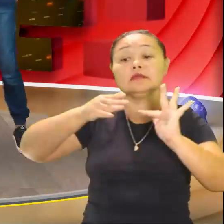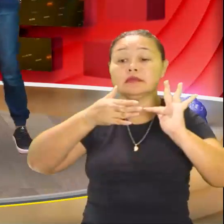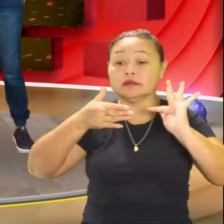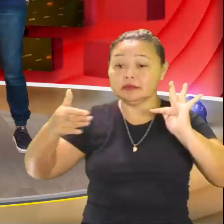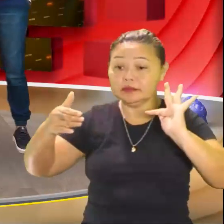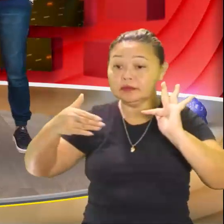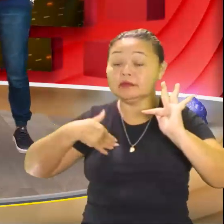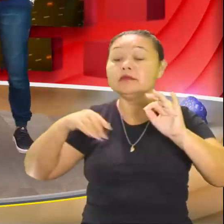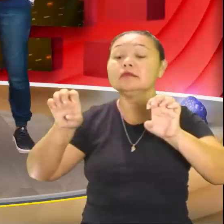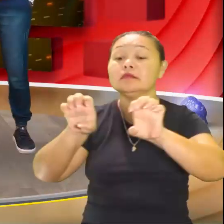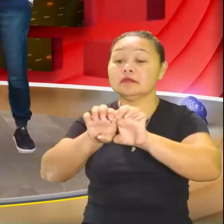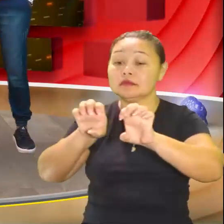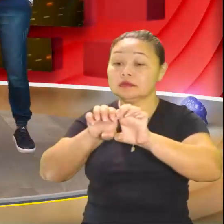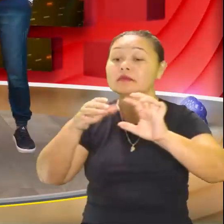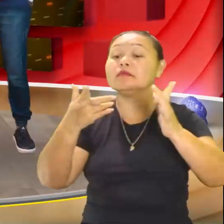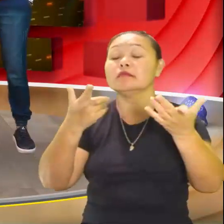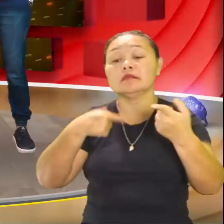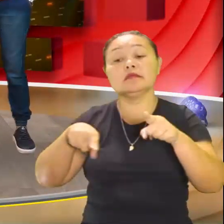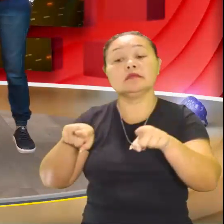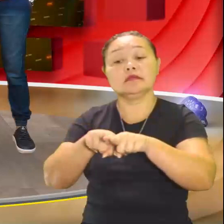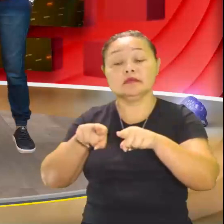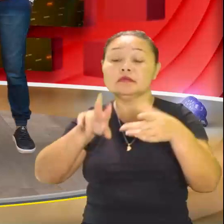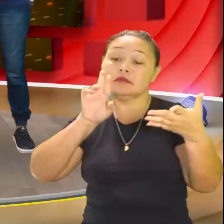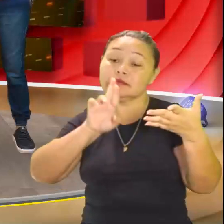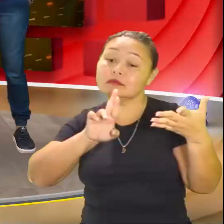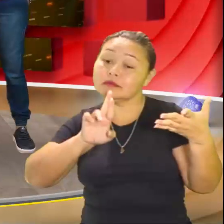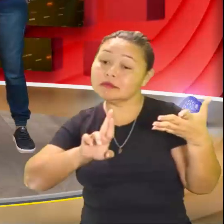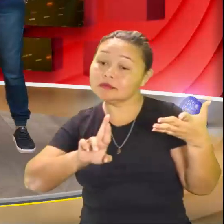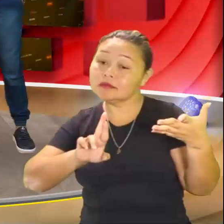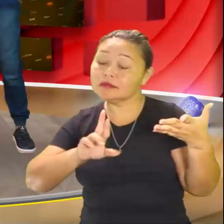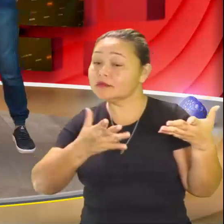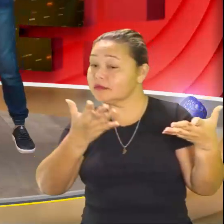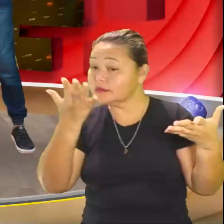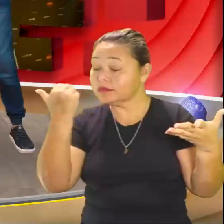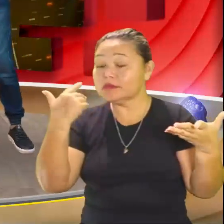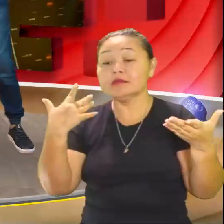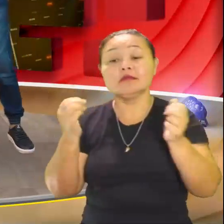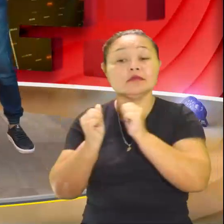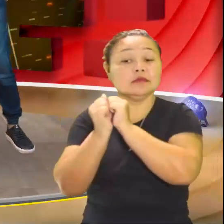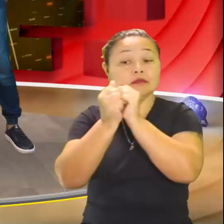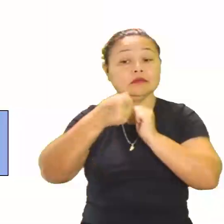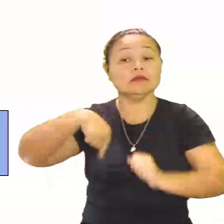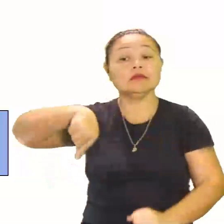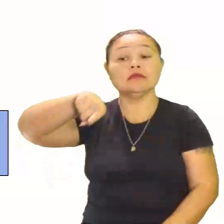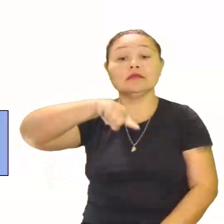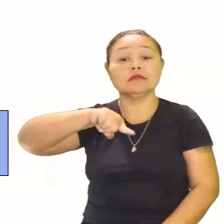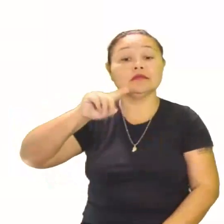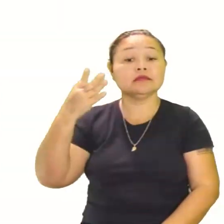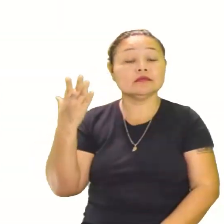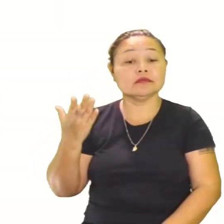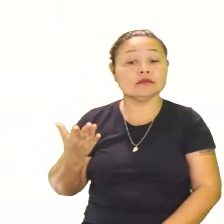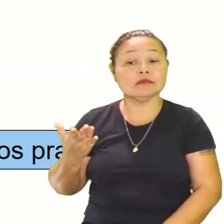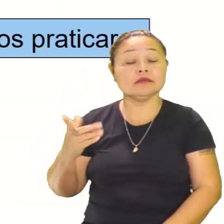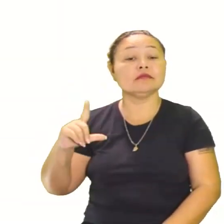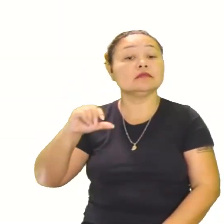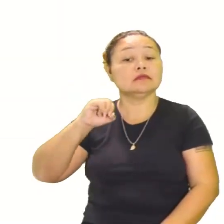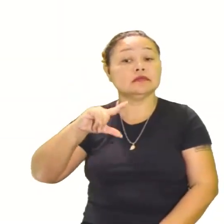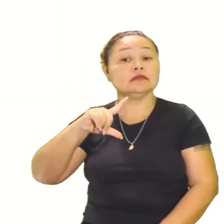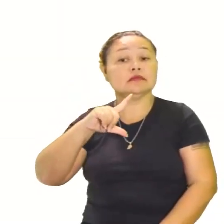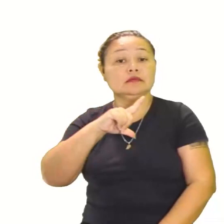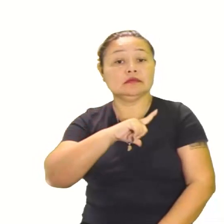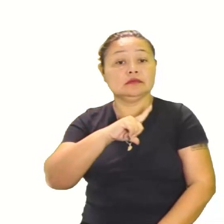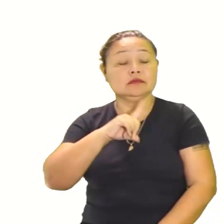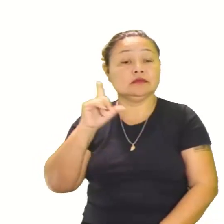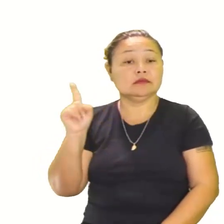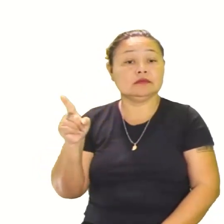função modular, pela equação modular, a gente também resolve. Então, vamos lá resolvendo junto com vocês agora. Olha lá, então, se a gente